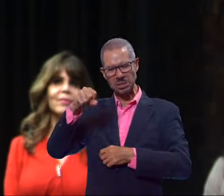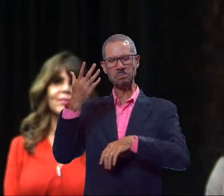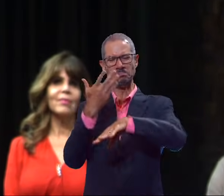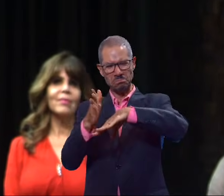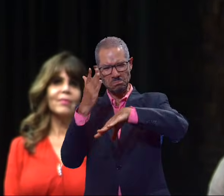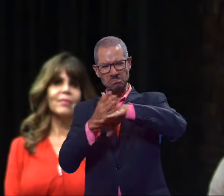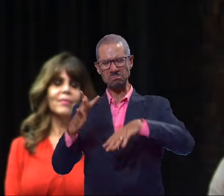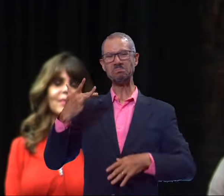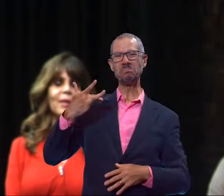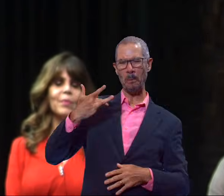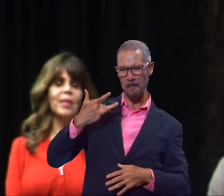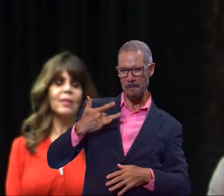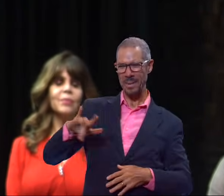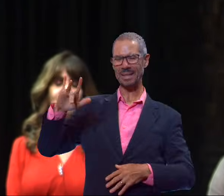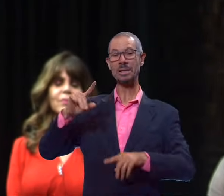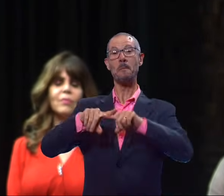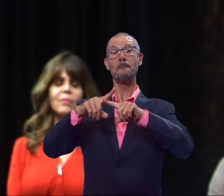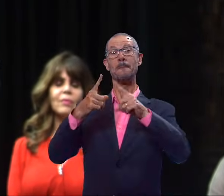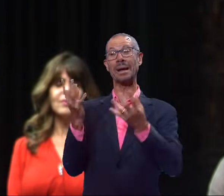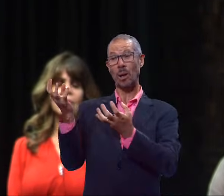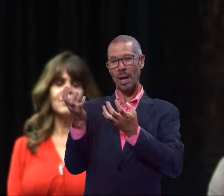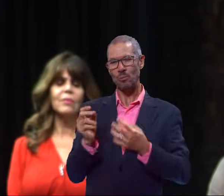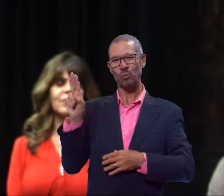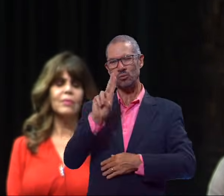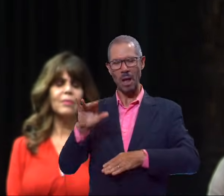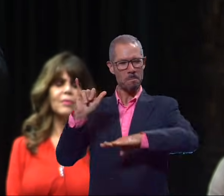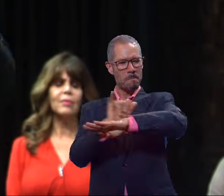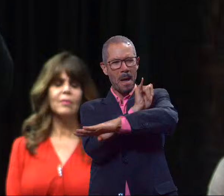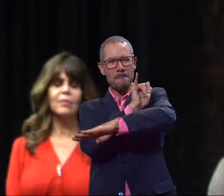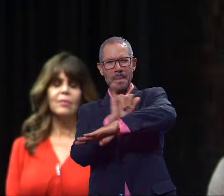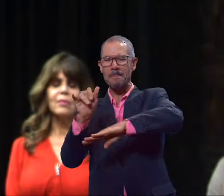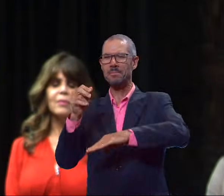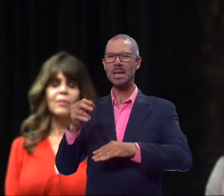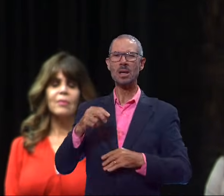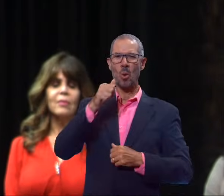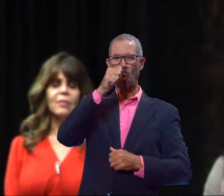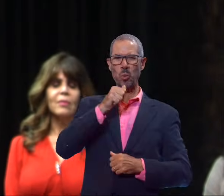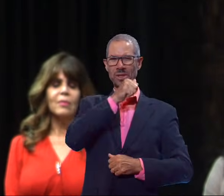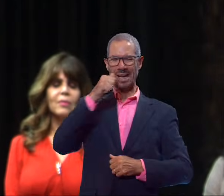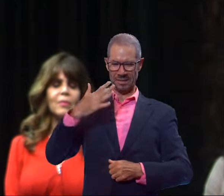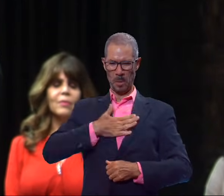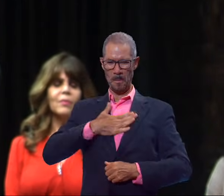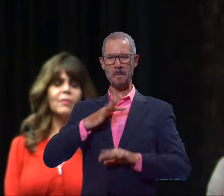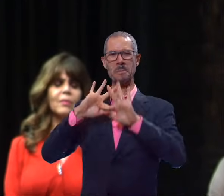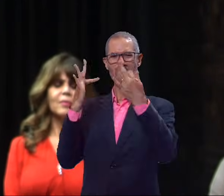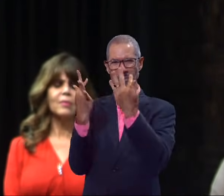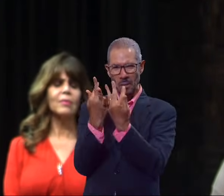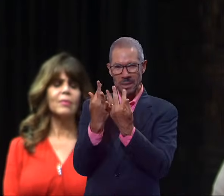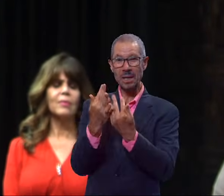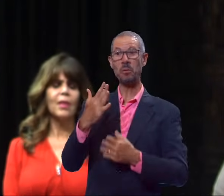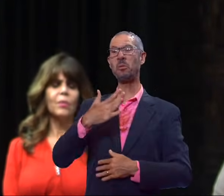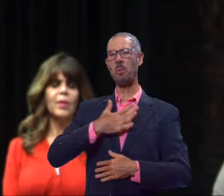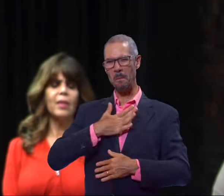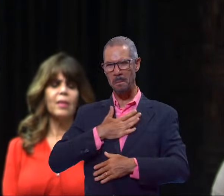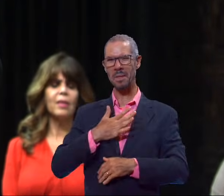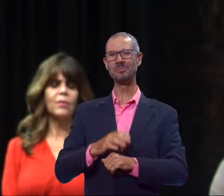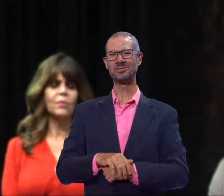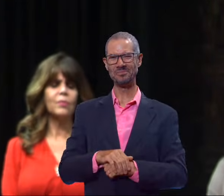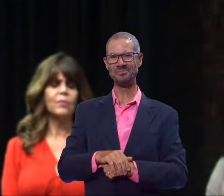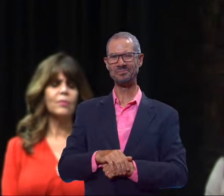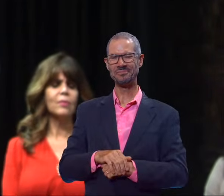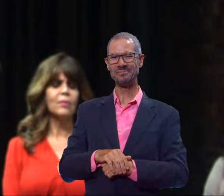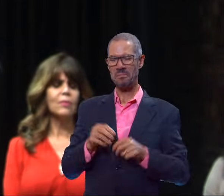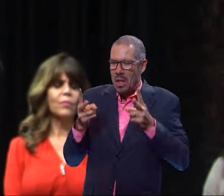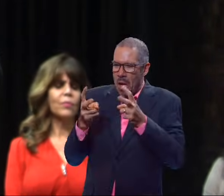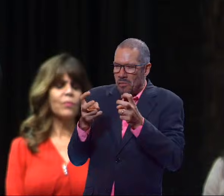exercitar a piedade, mas eu quero usar as ferramentas de consagração com os meus. Eu vou